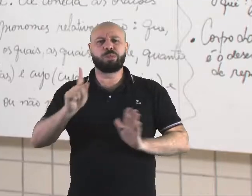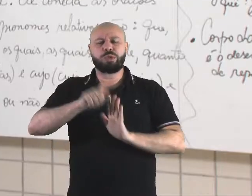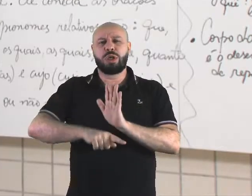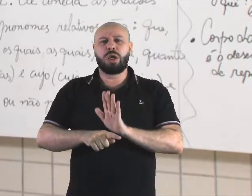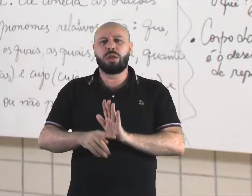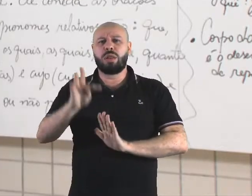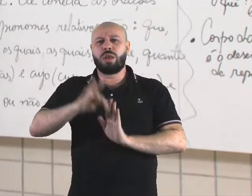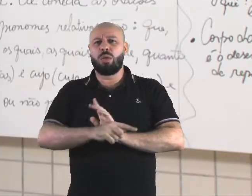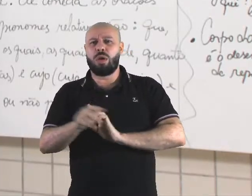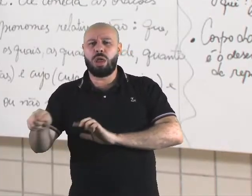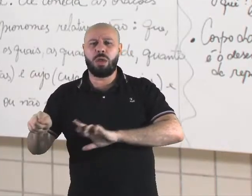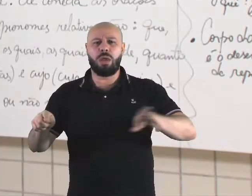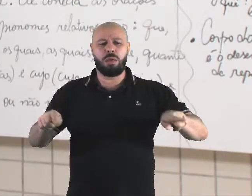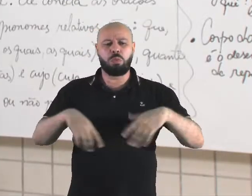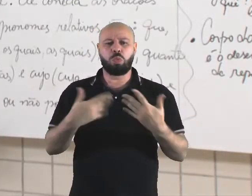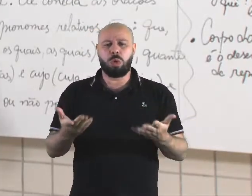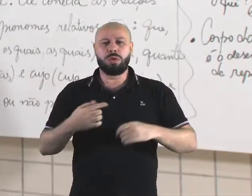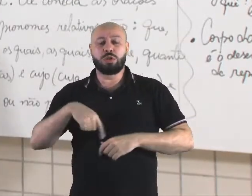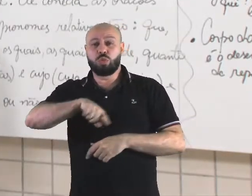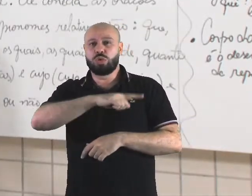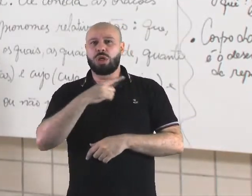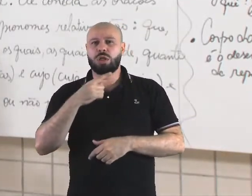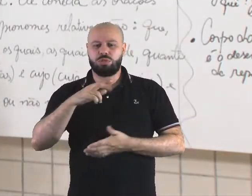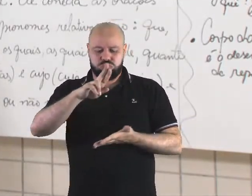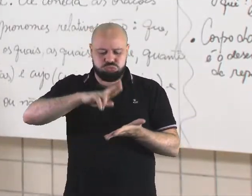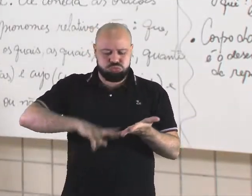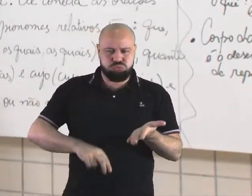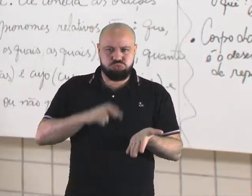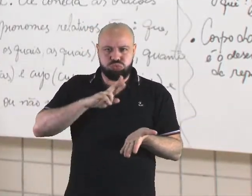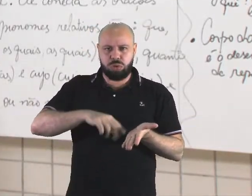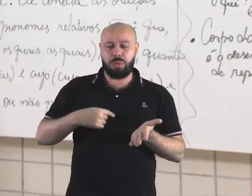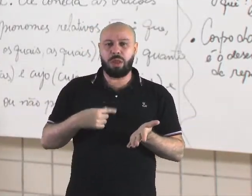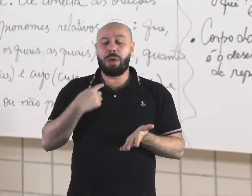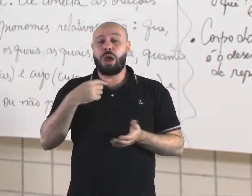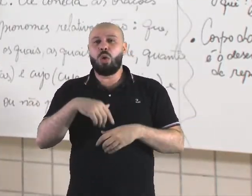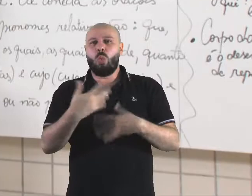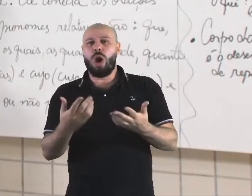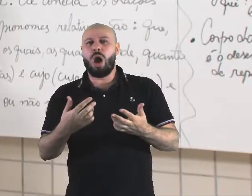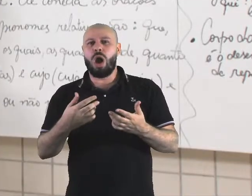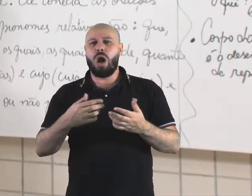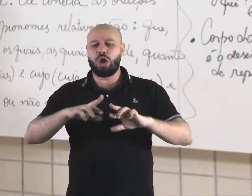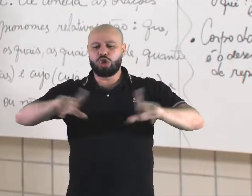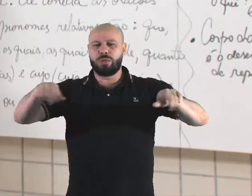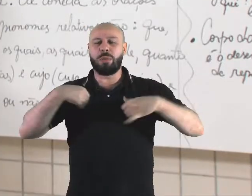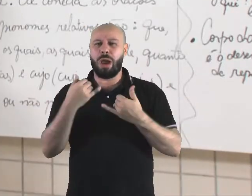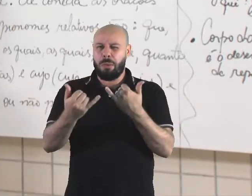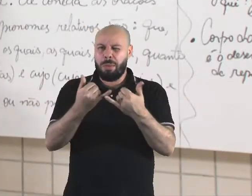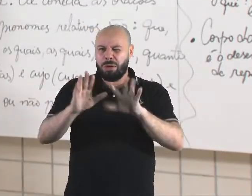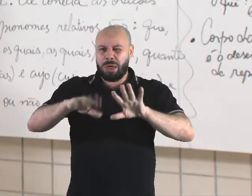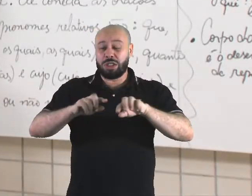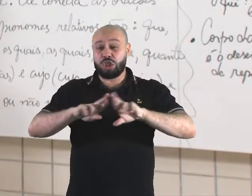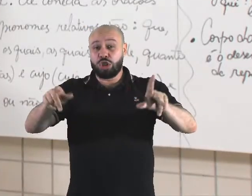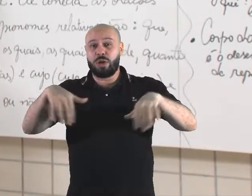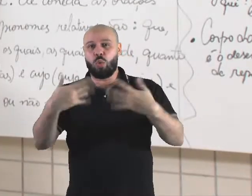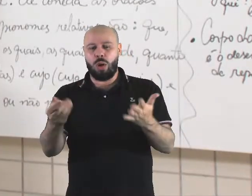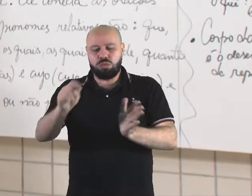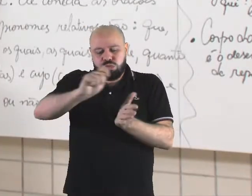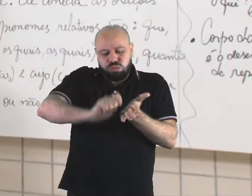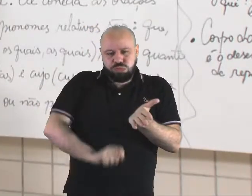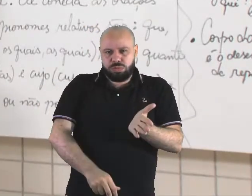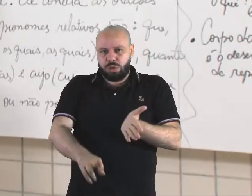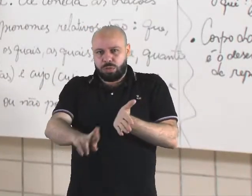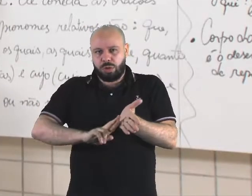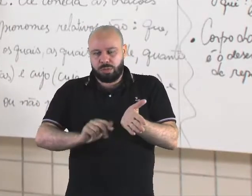textuais, reportagem e notícia? Vocês vão fazer a diferença de uma para outra. Elas são similares, mas elas apresentam